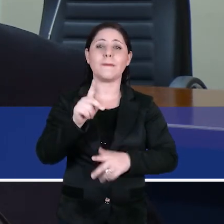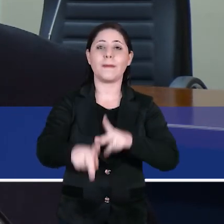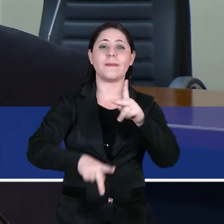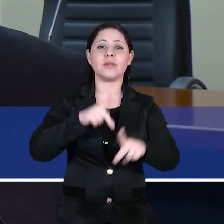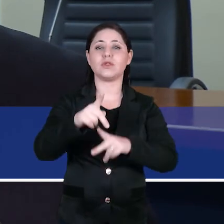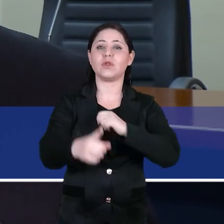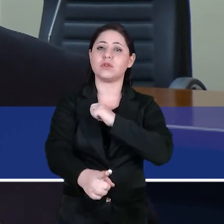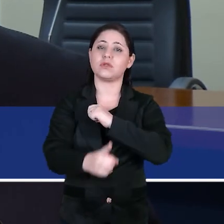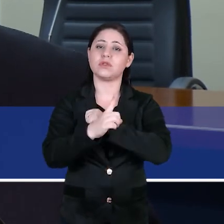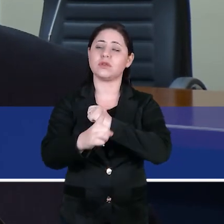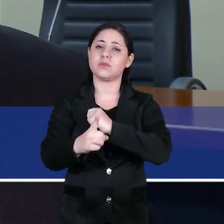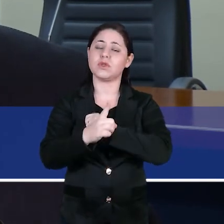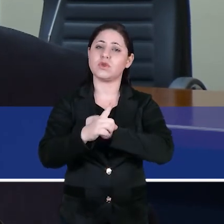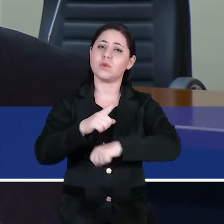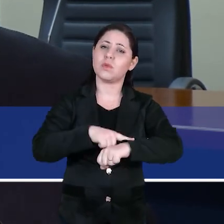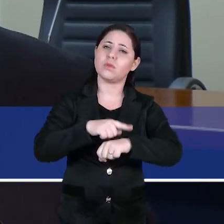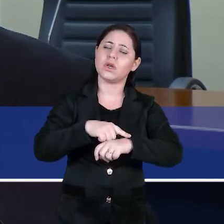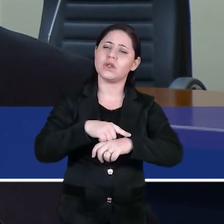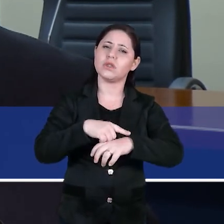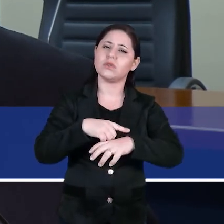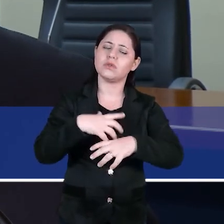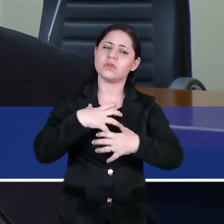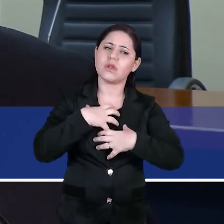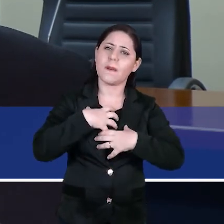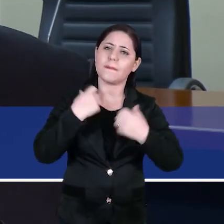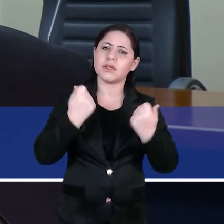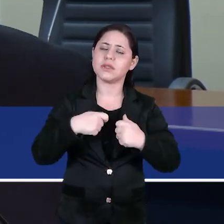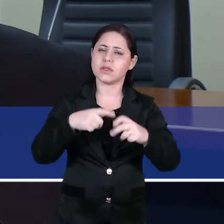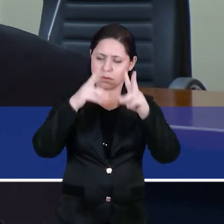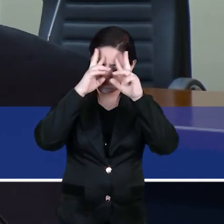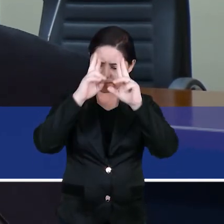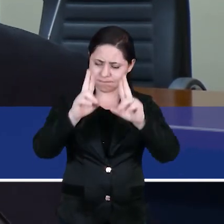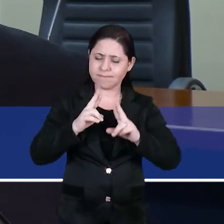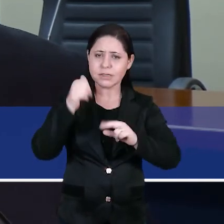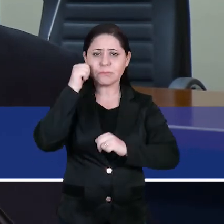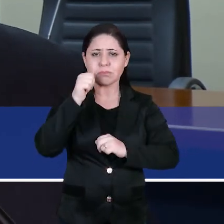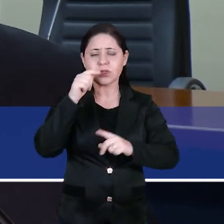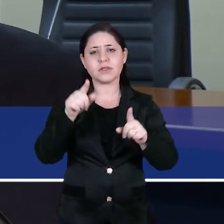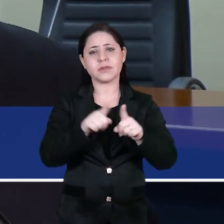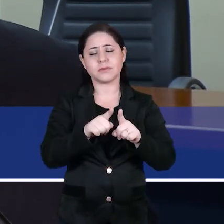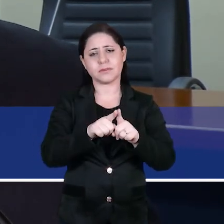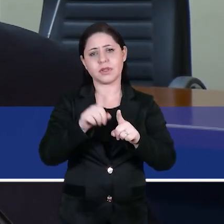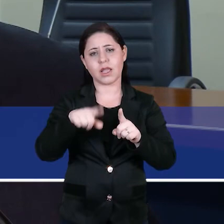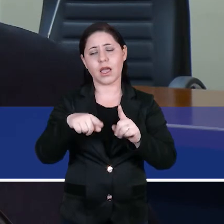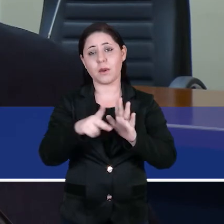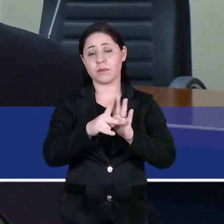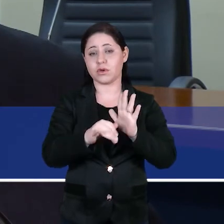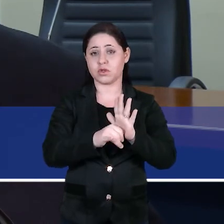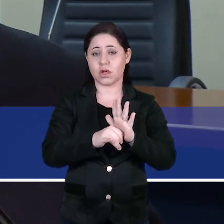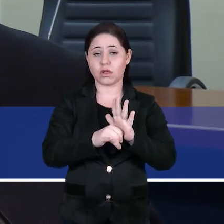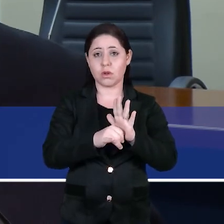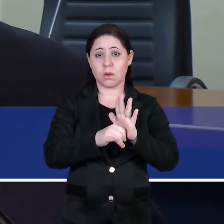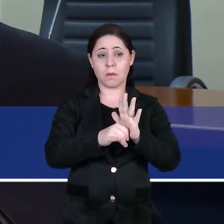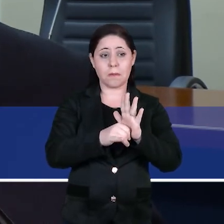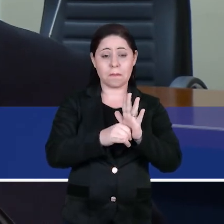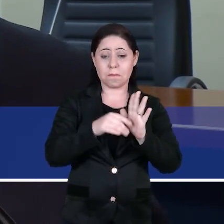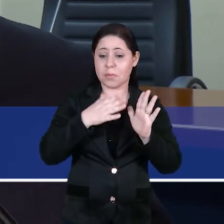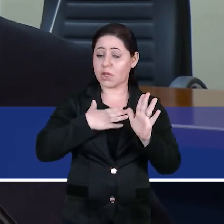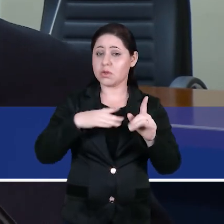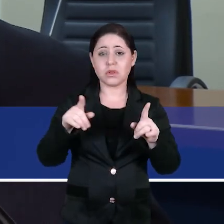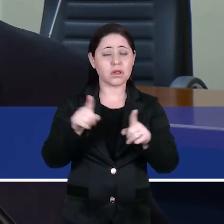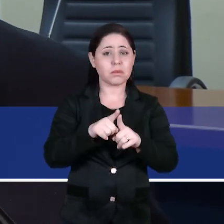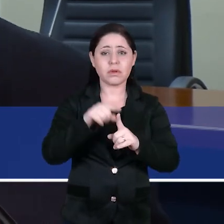naquilo que é o atendimento, nesse momento de sensibilidade da mulher, que ela precisa ser respeitada realmente, e um projeto meu,